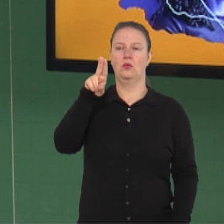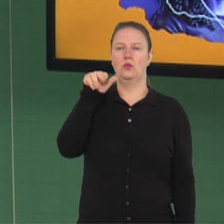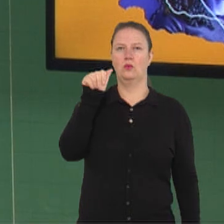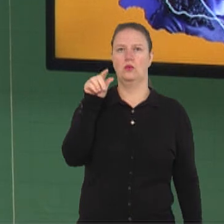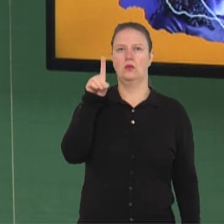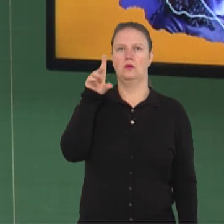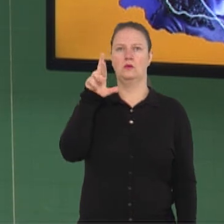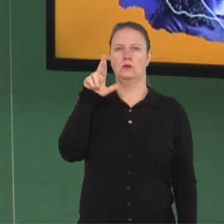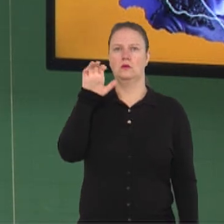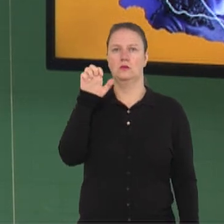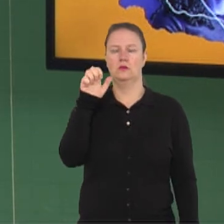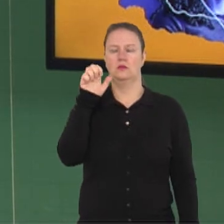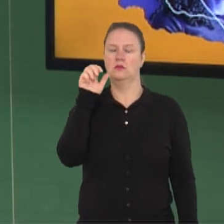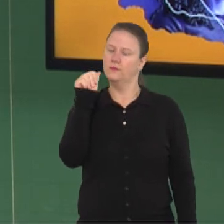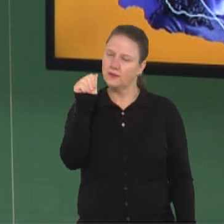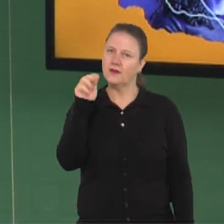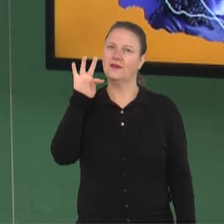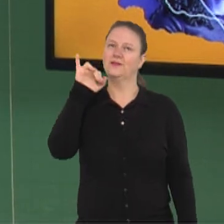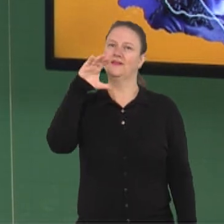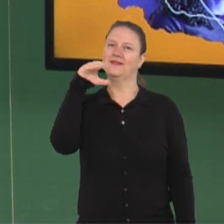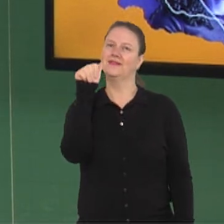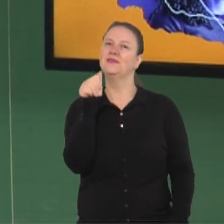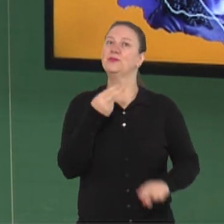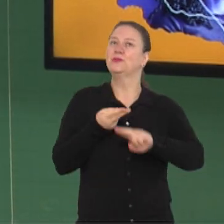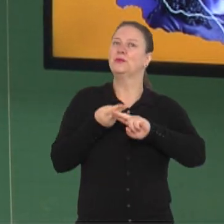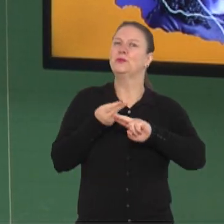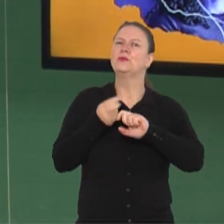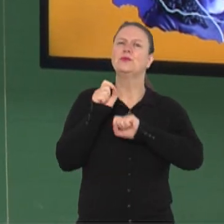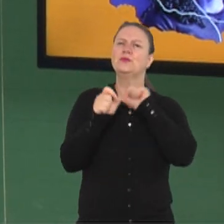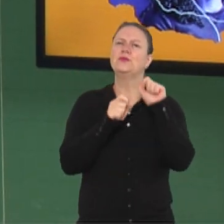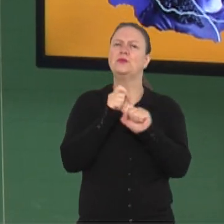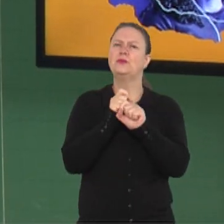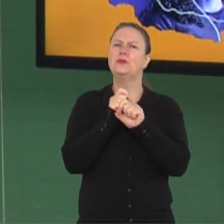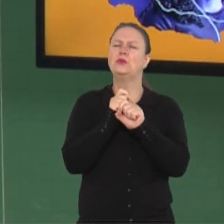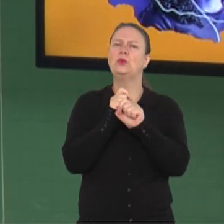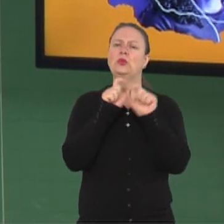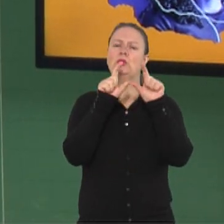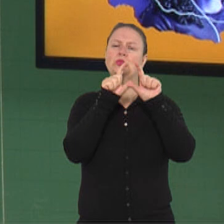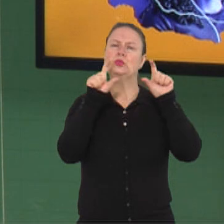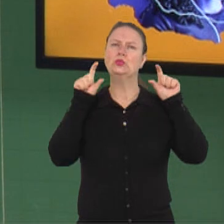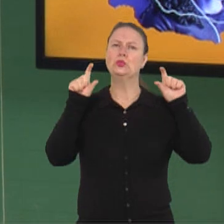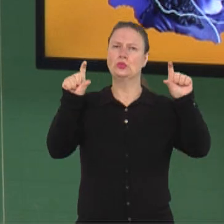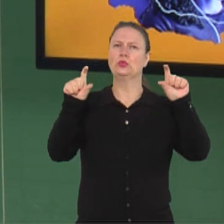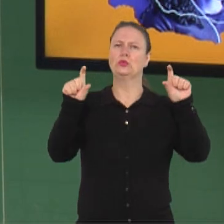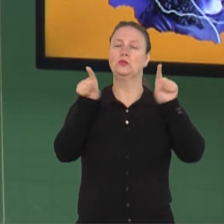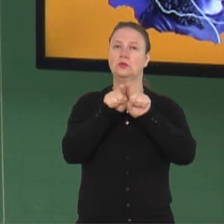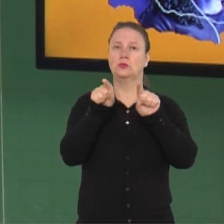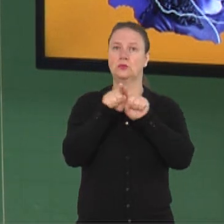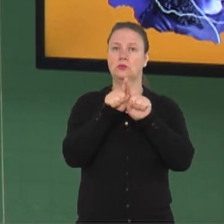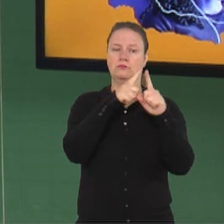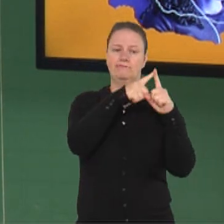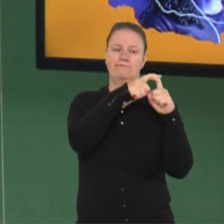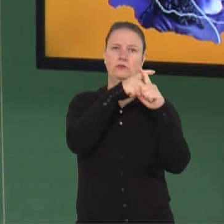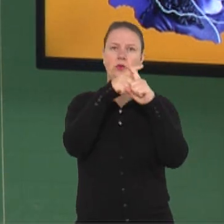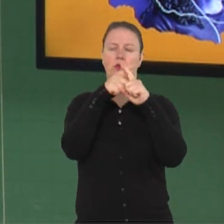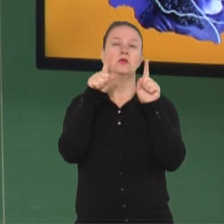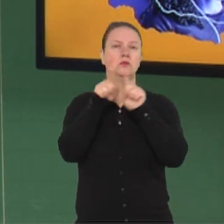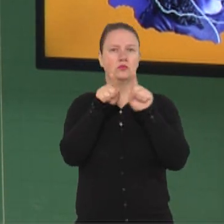gente vem numa sequência de conteúdos, função do primeiro grau, função afim, falamos de